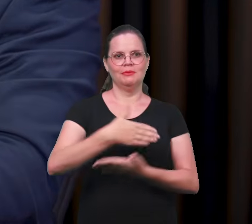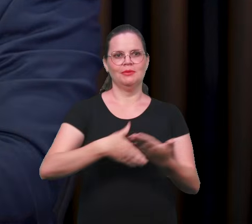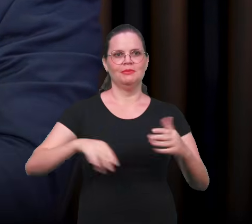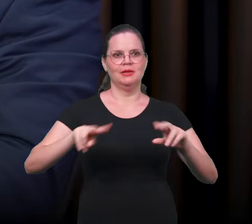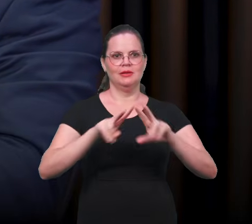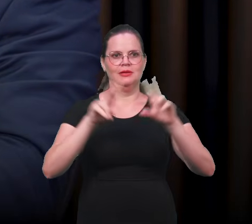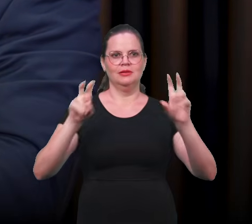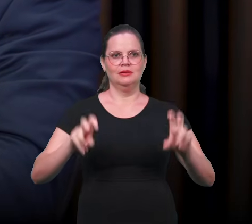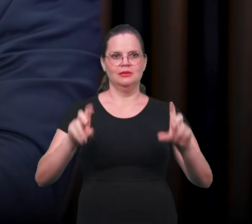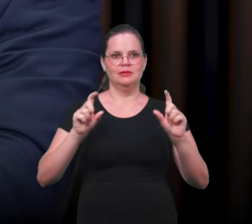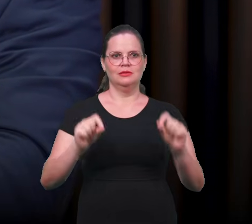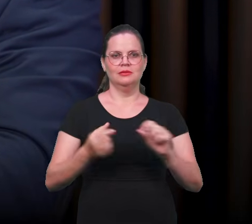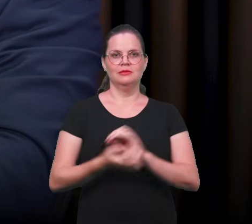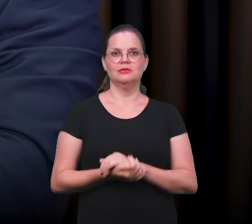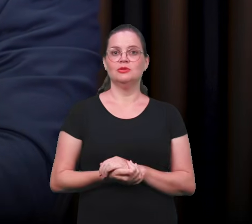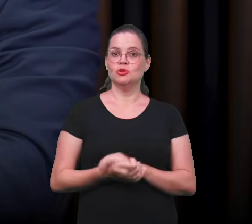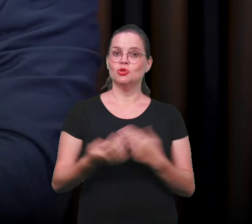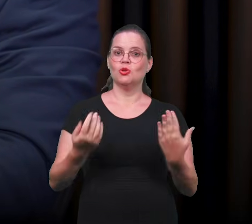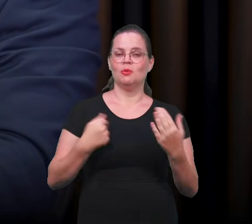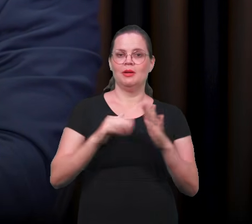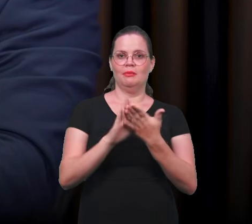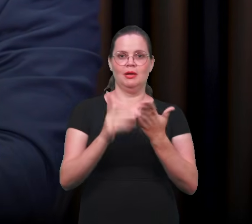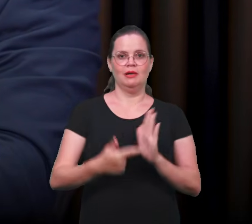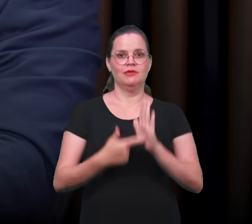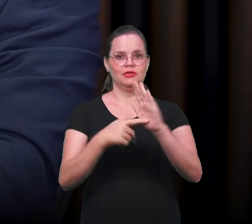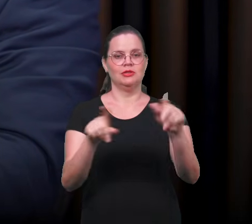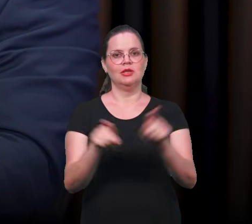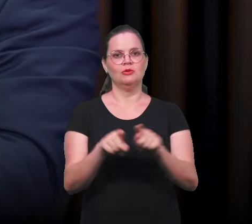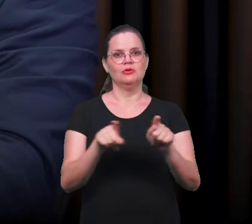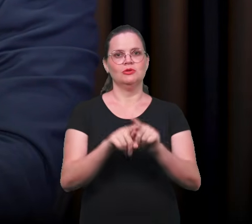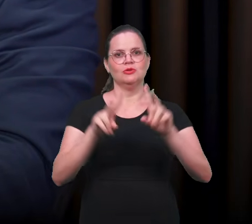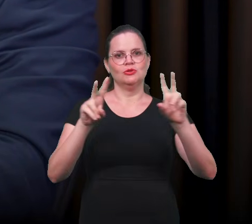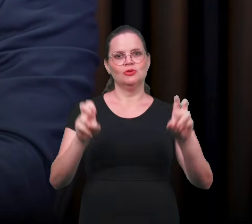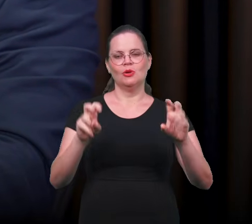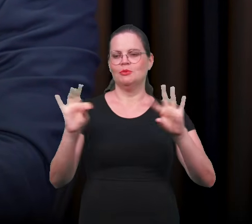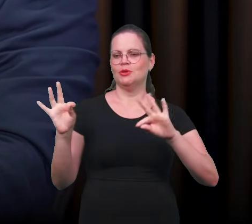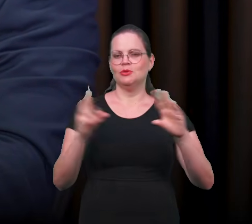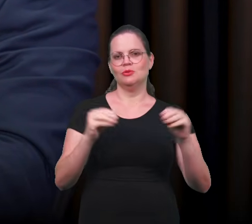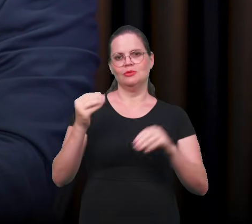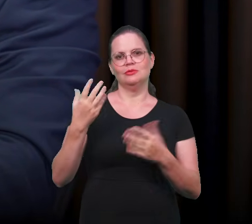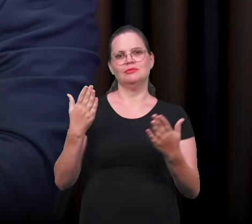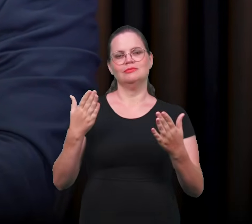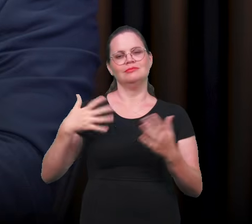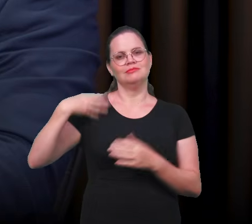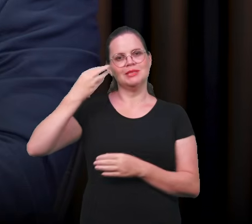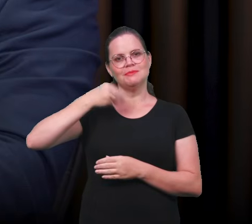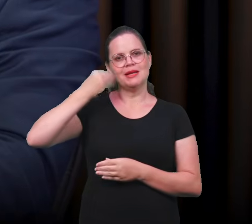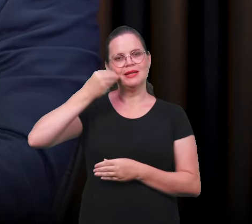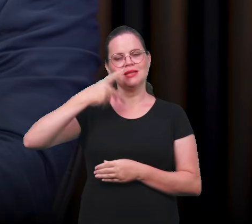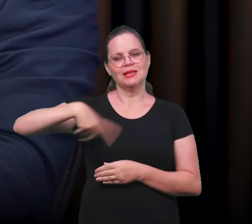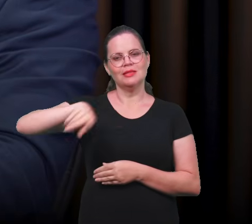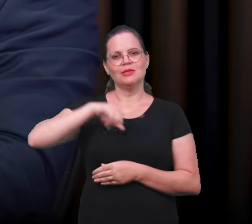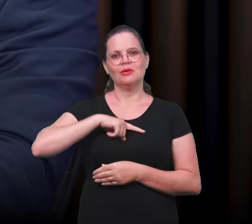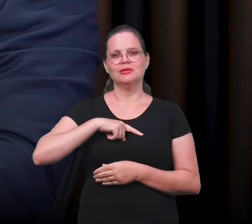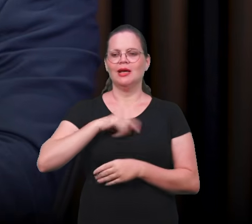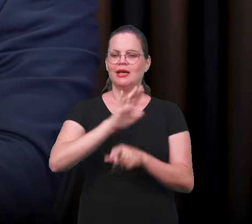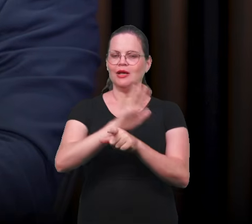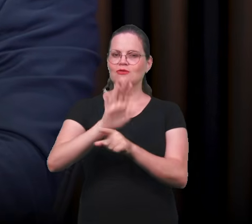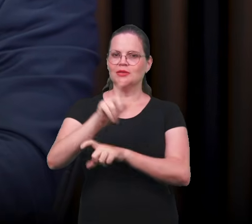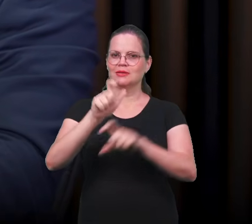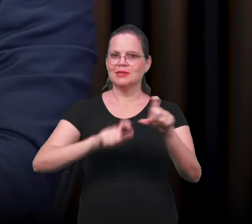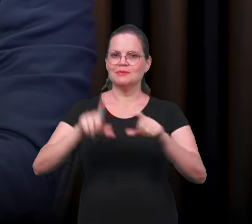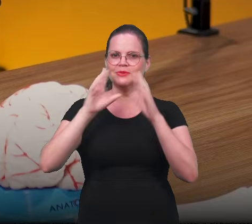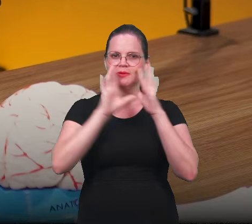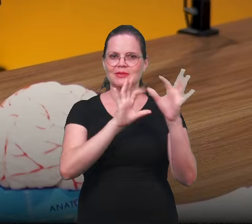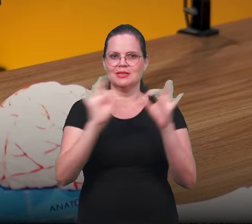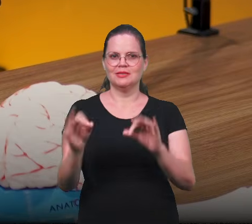sobre neurociência, sobre a palavra de Deus e poder agregar um pouco na vida daqueles que nos